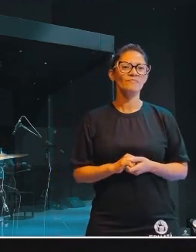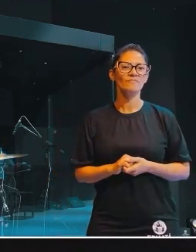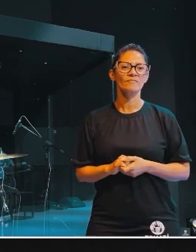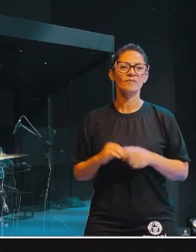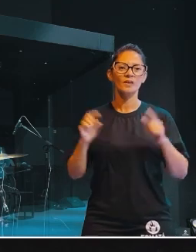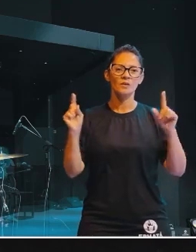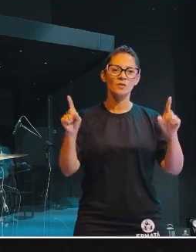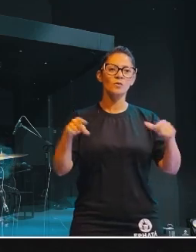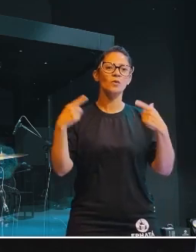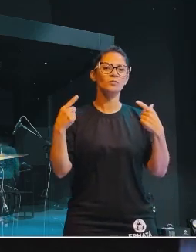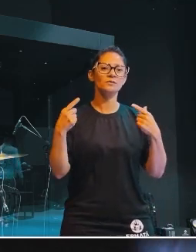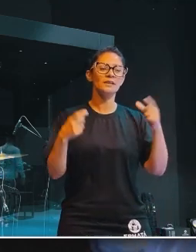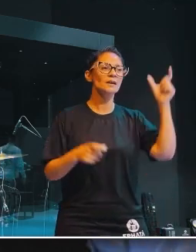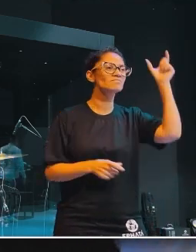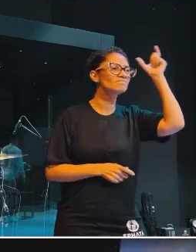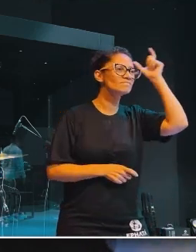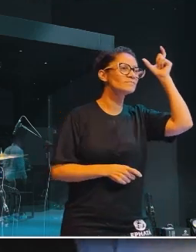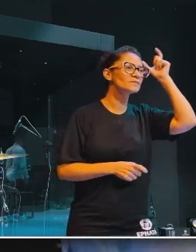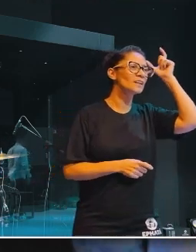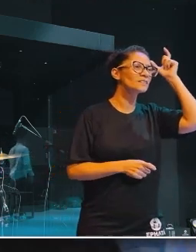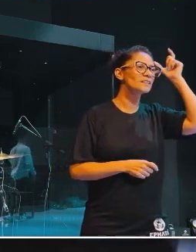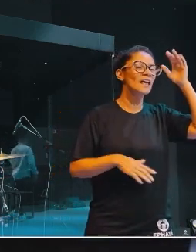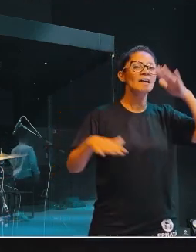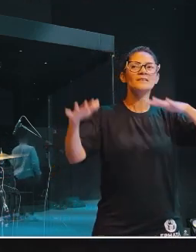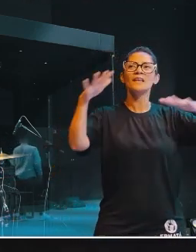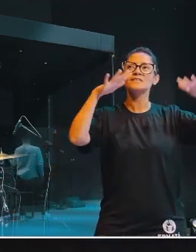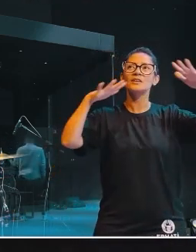celestiais. Você ainda está aí?